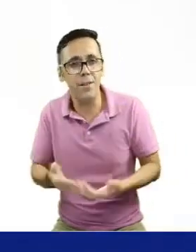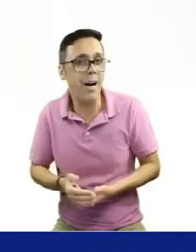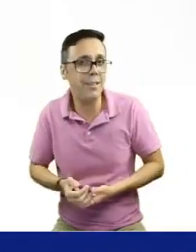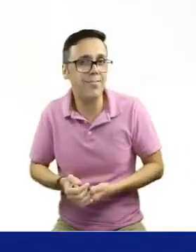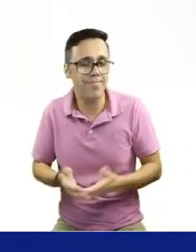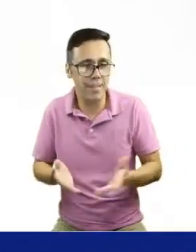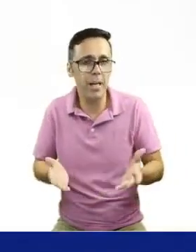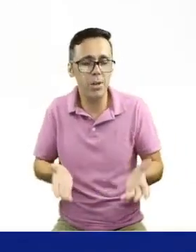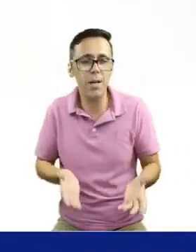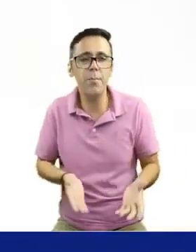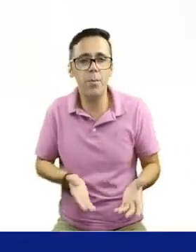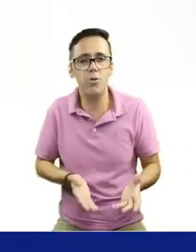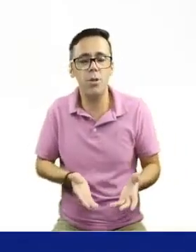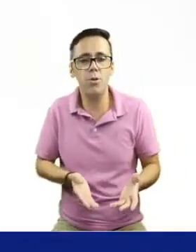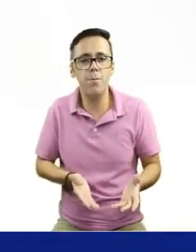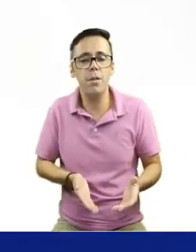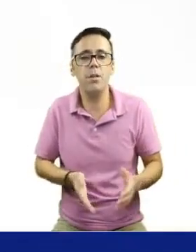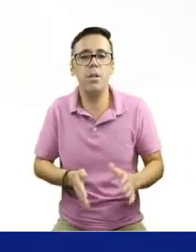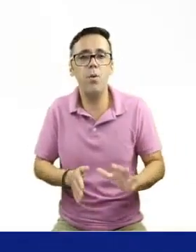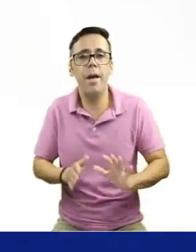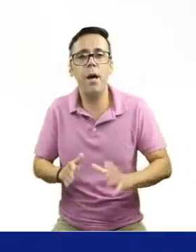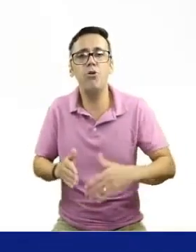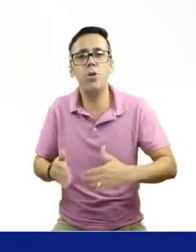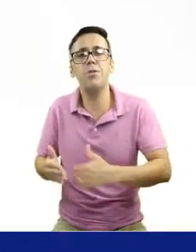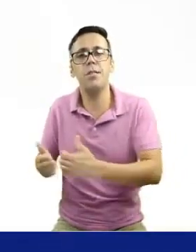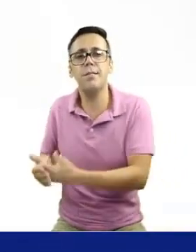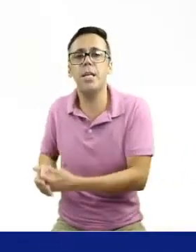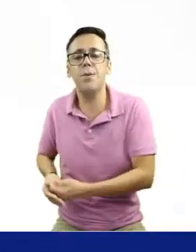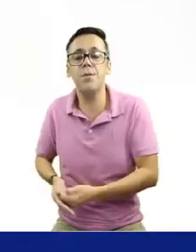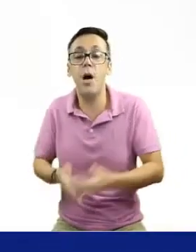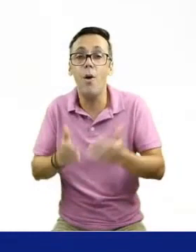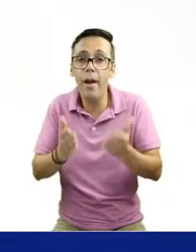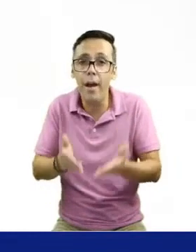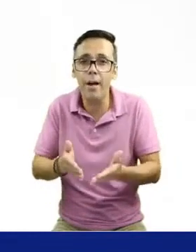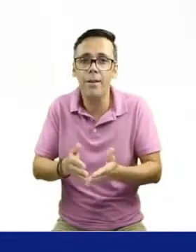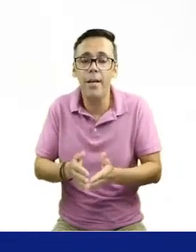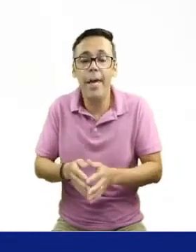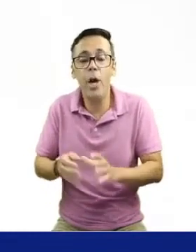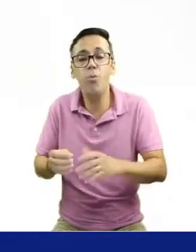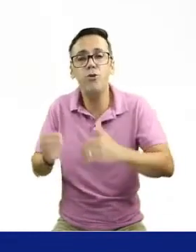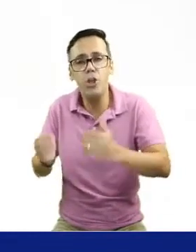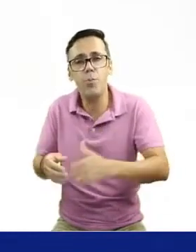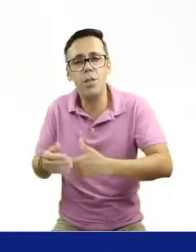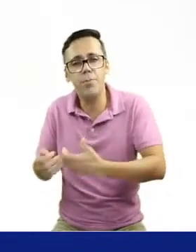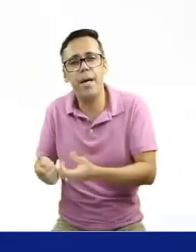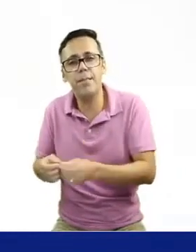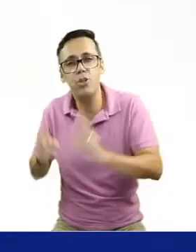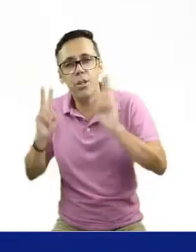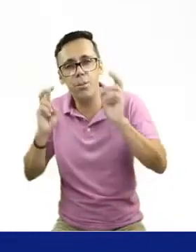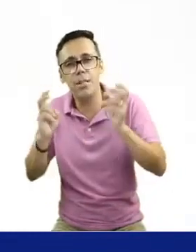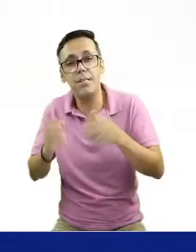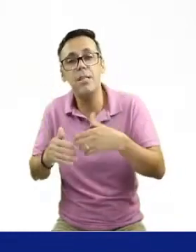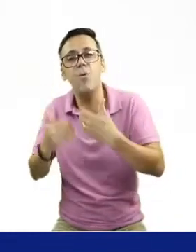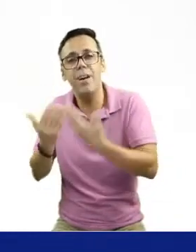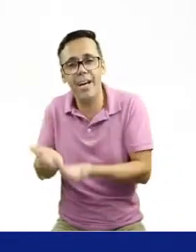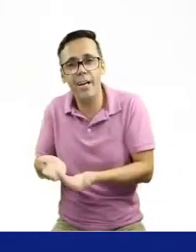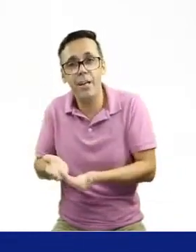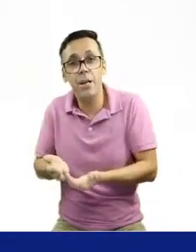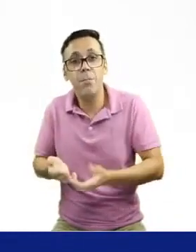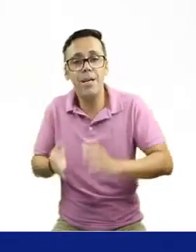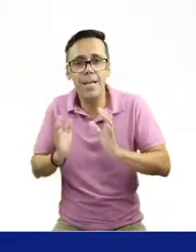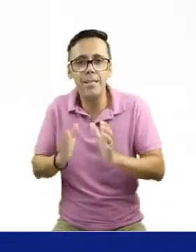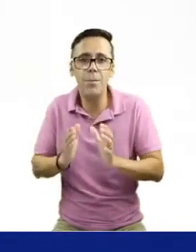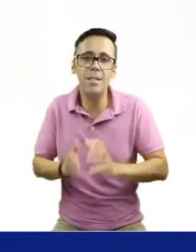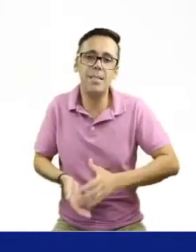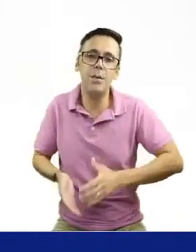ou parciais né nós sabemos disso então é o tipo de necessidade especial é É um tipo uma espécie de limitação